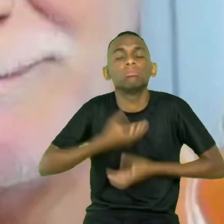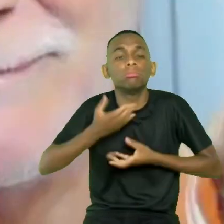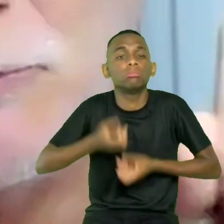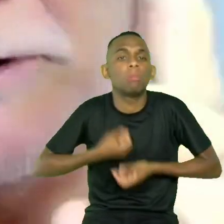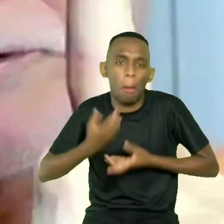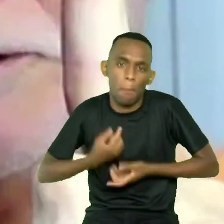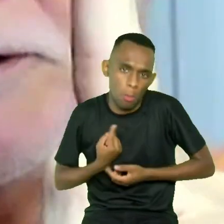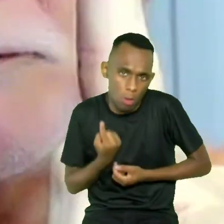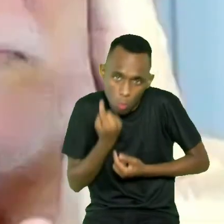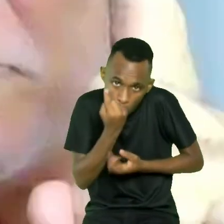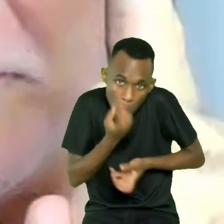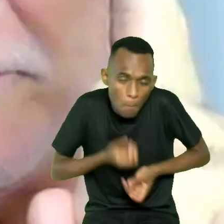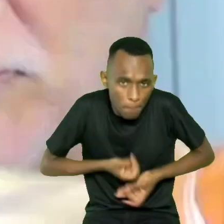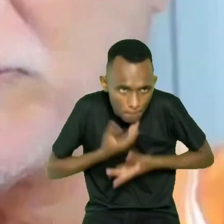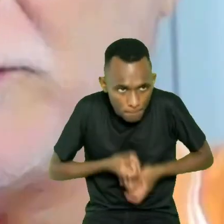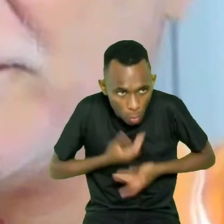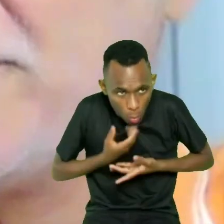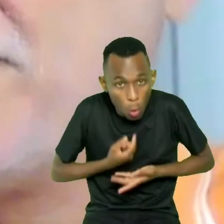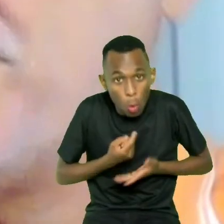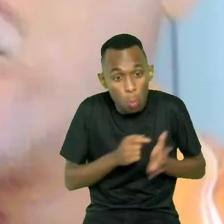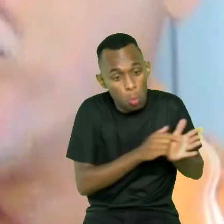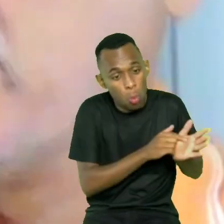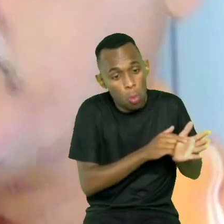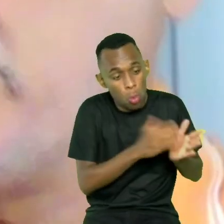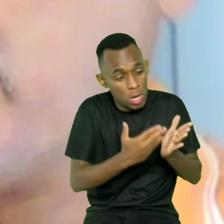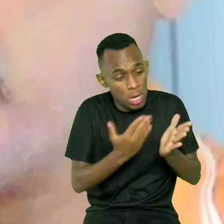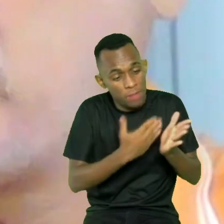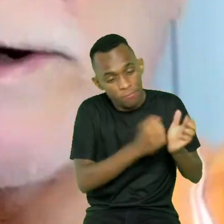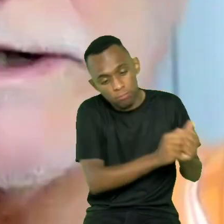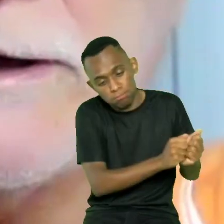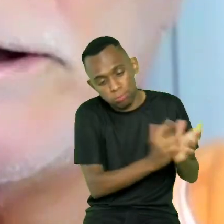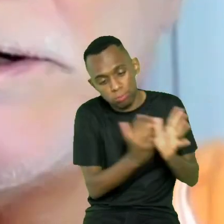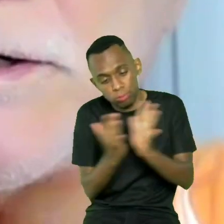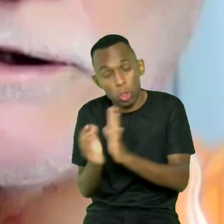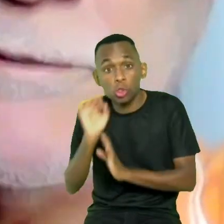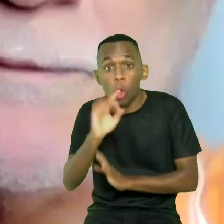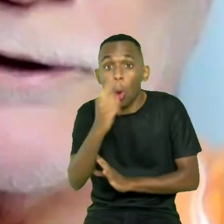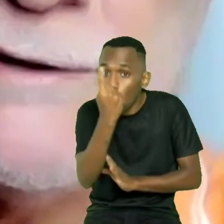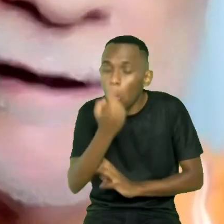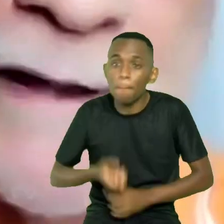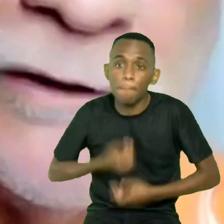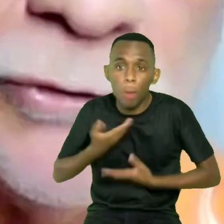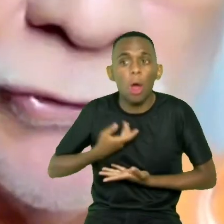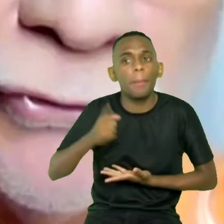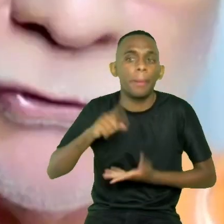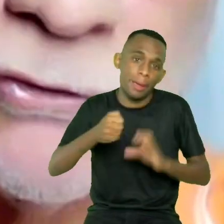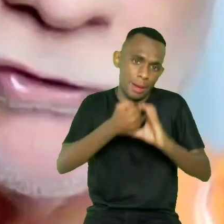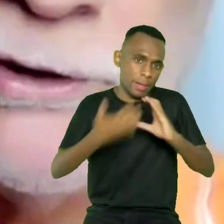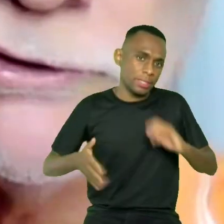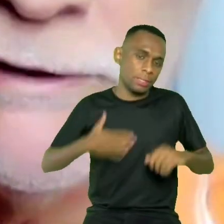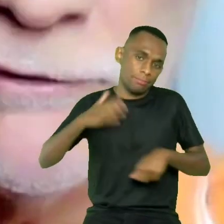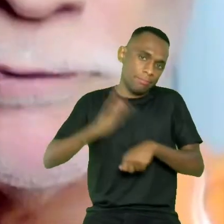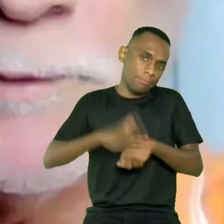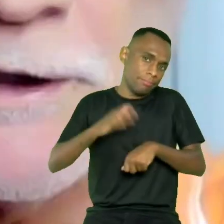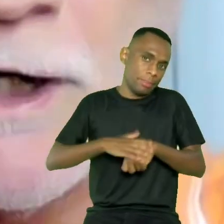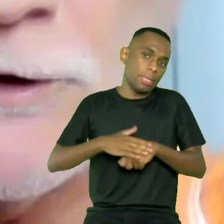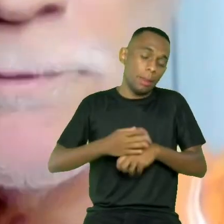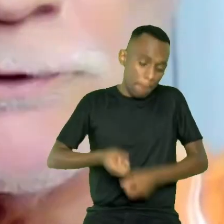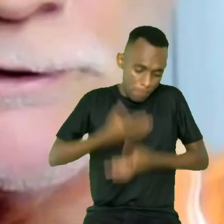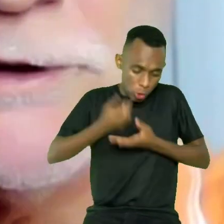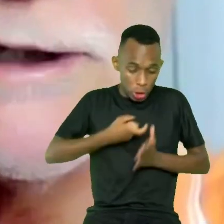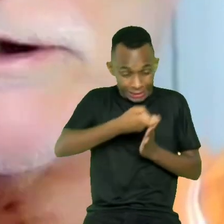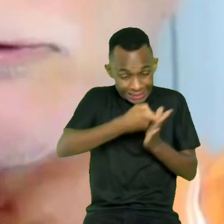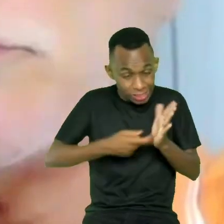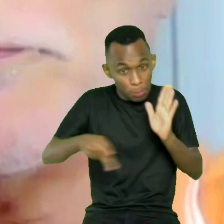é um poema, o livro inteiro é um poema só, que é uma característica da minha poesia para adultos. Os meus livros publicados